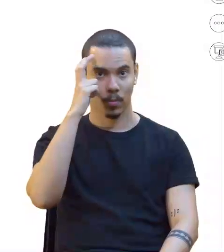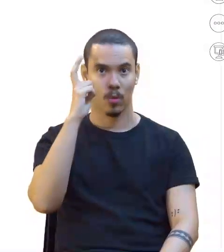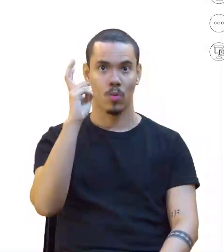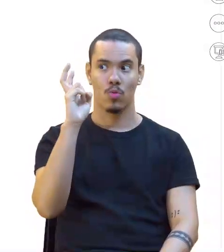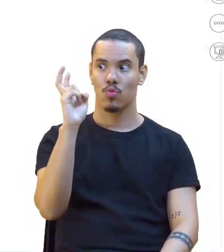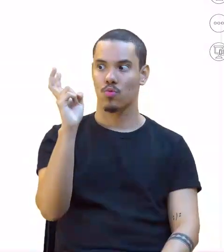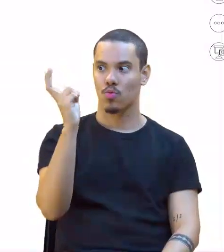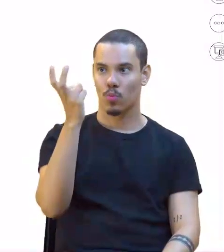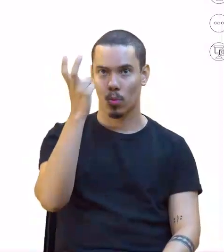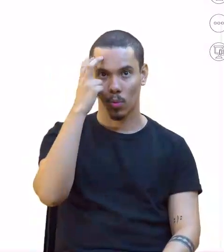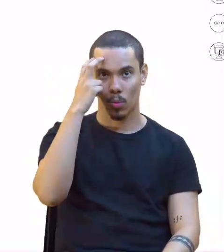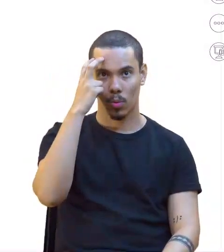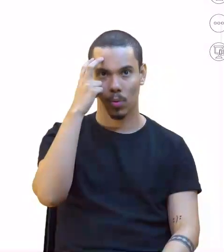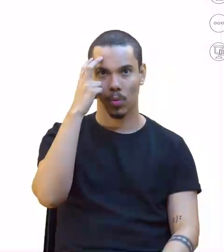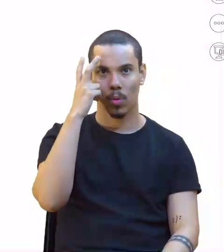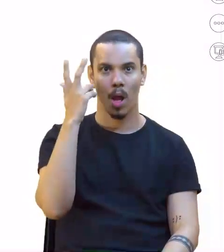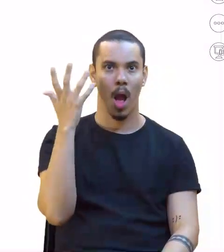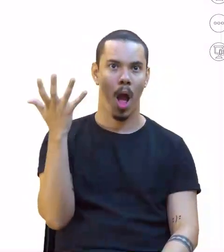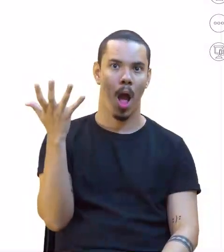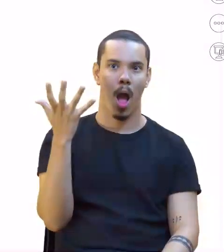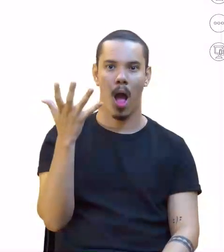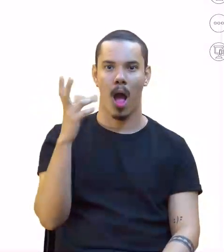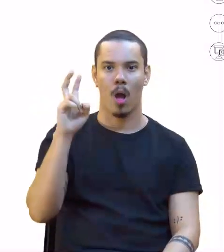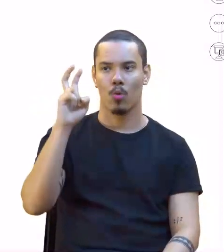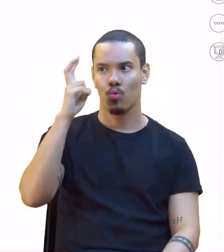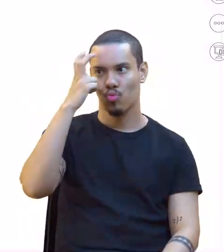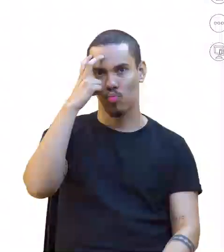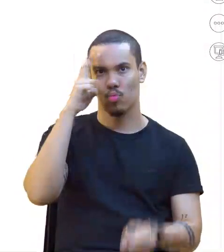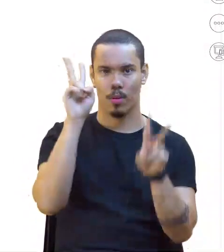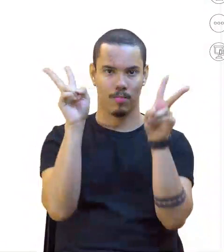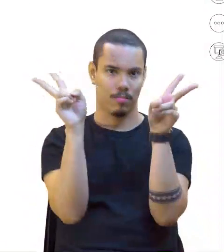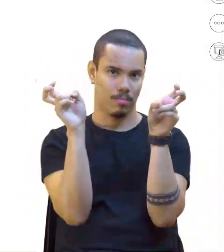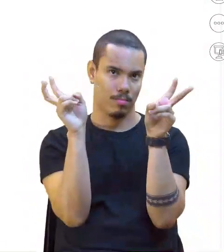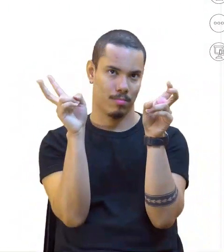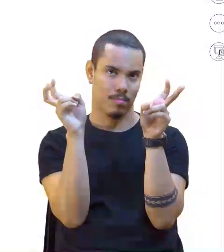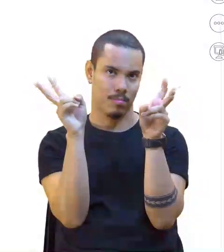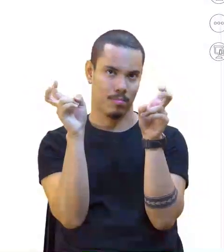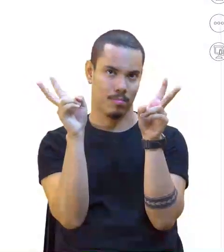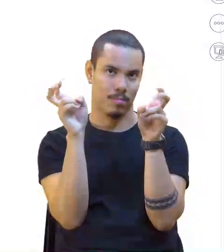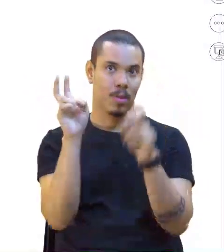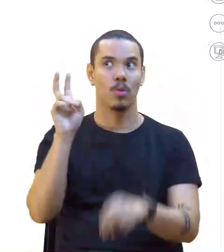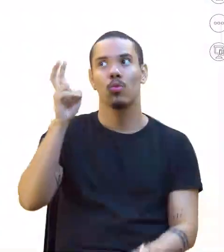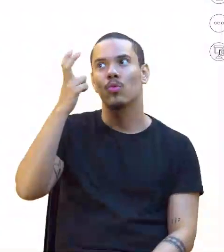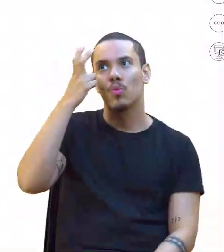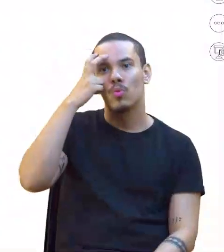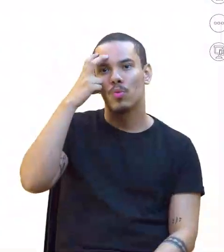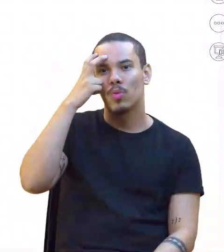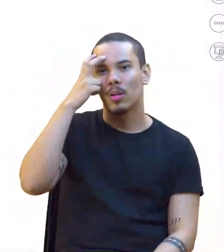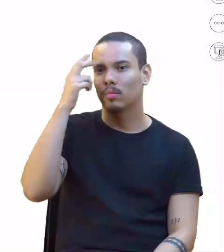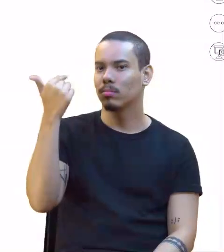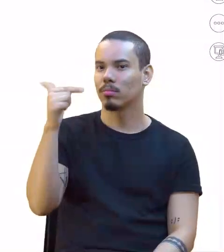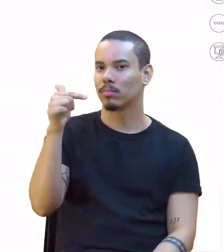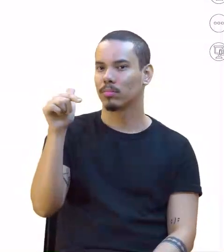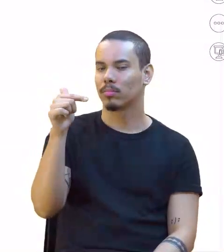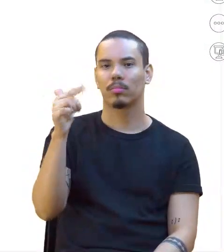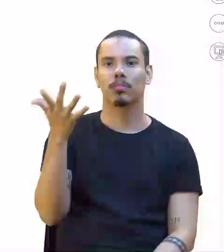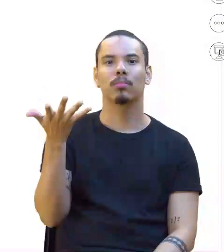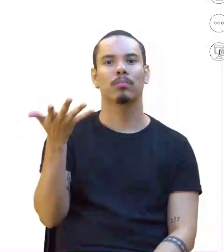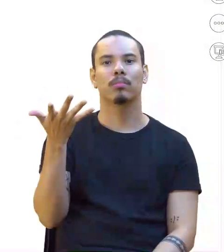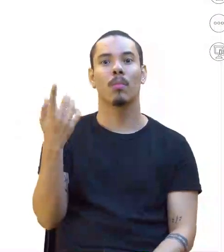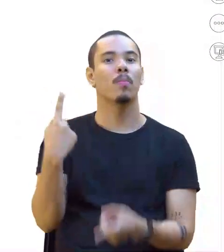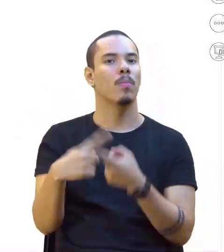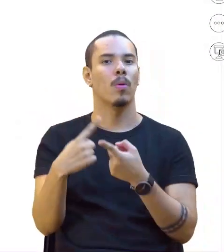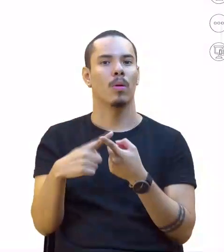viram que tem uma diferença? Cultura entre aspas e cultura sem aspas. Esse é um conceito de